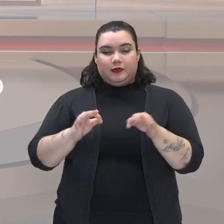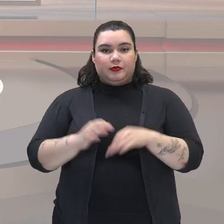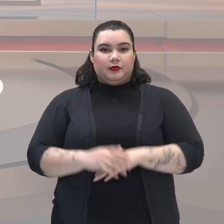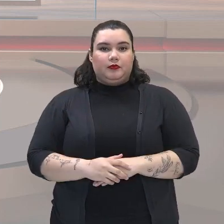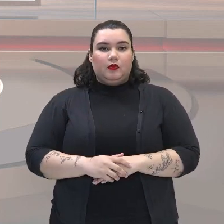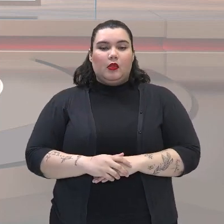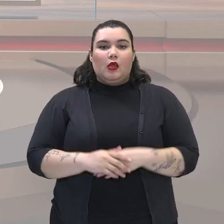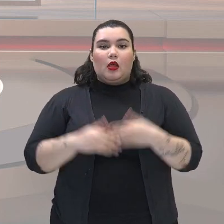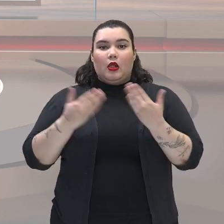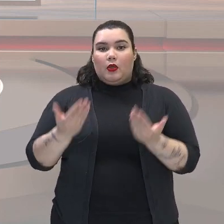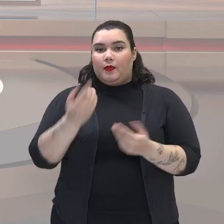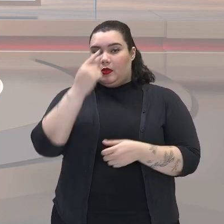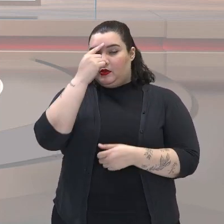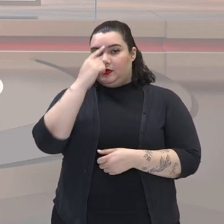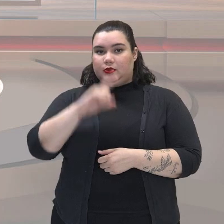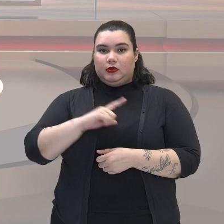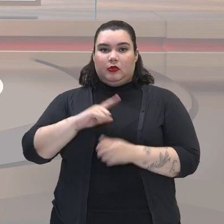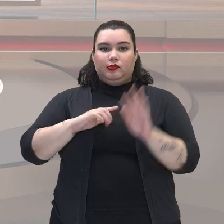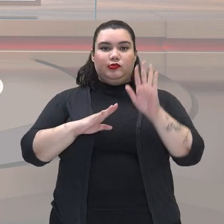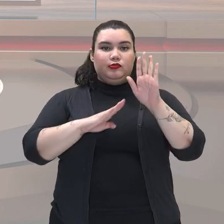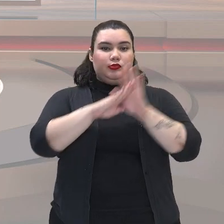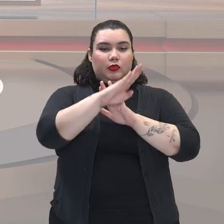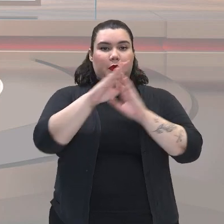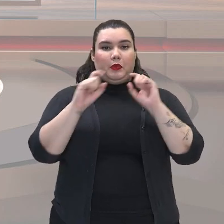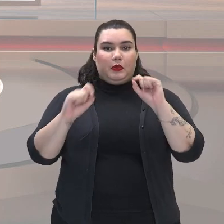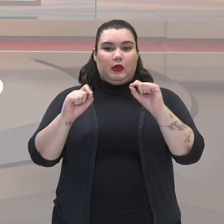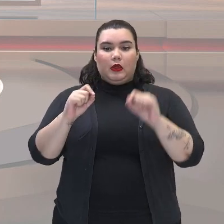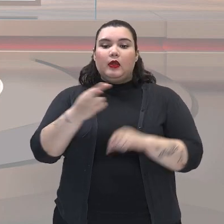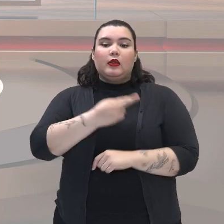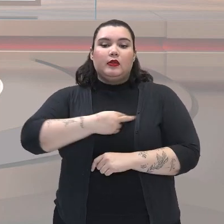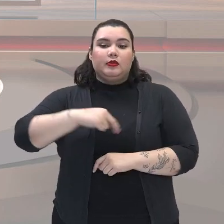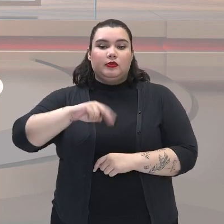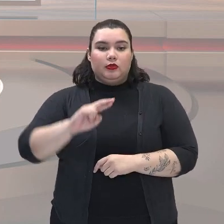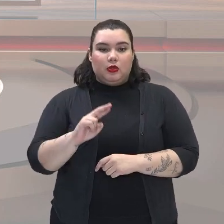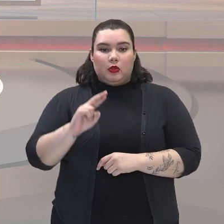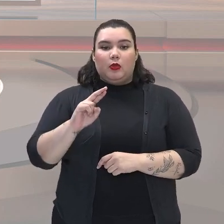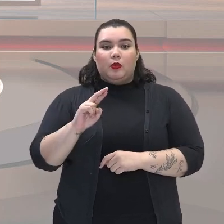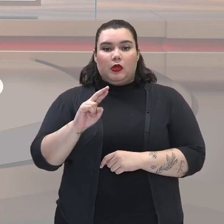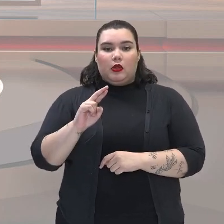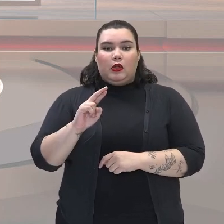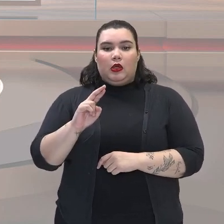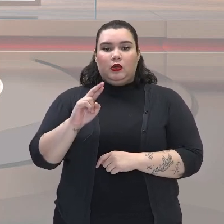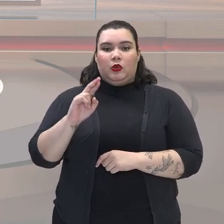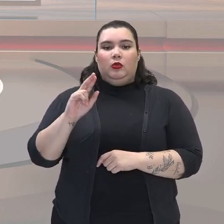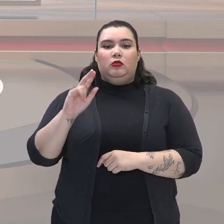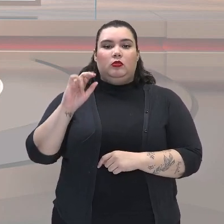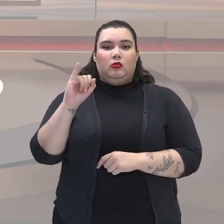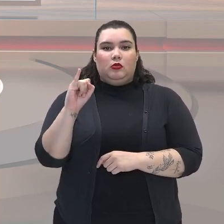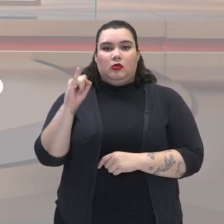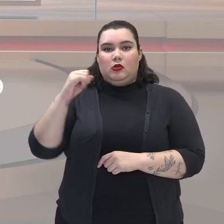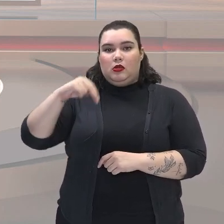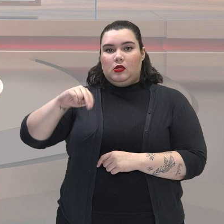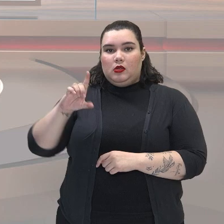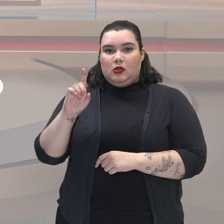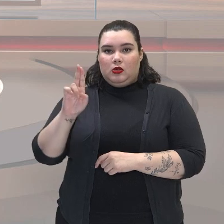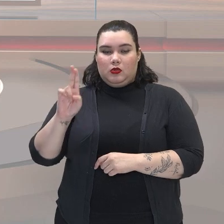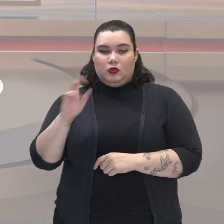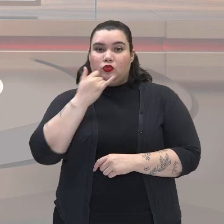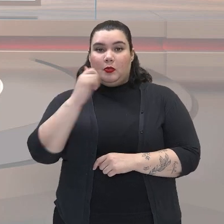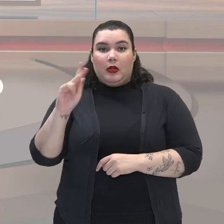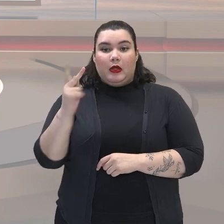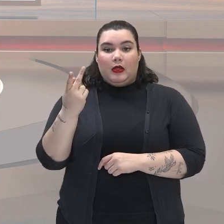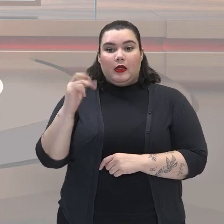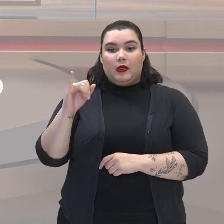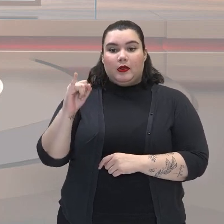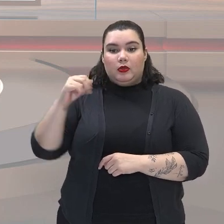na Índia, nós vamos ter uma predominância da religião hindu, enquanto lá em cima no Paquistão, naquela